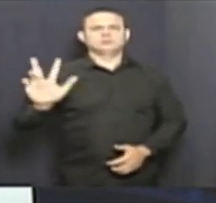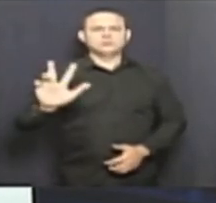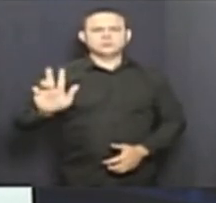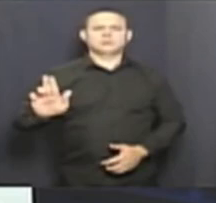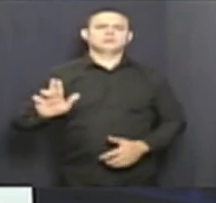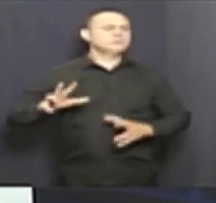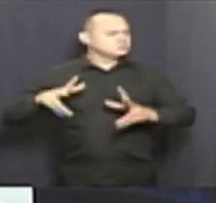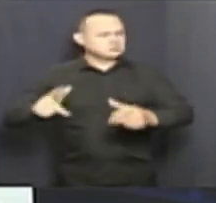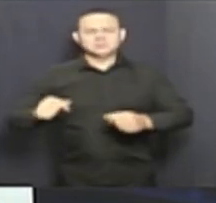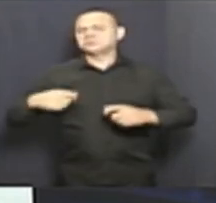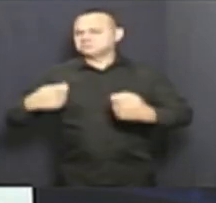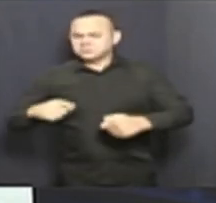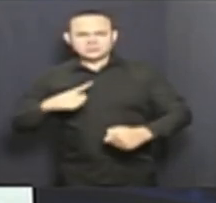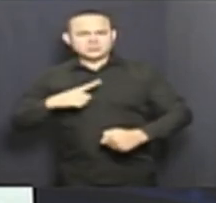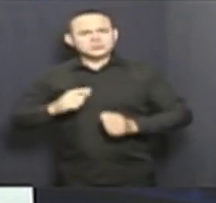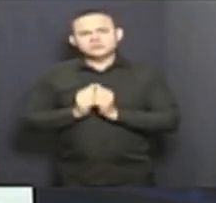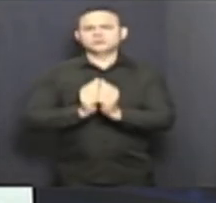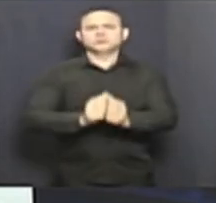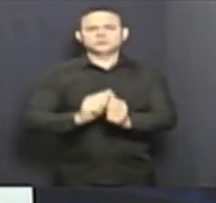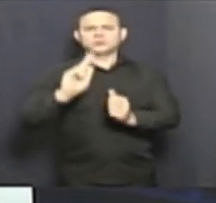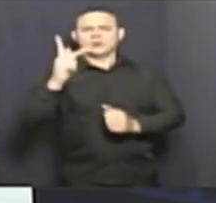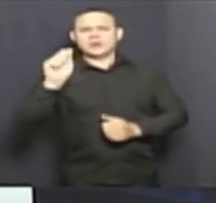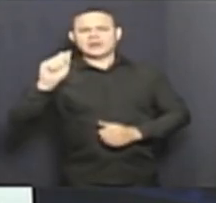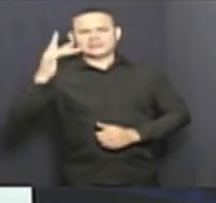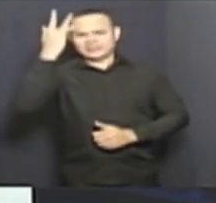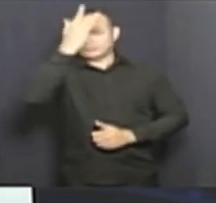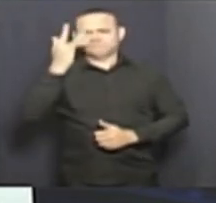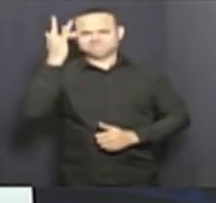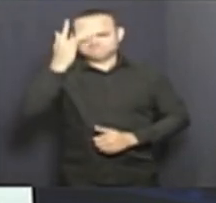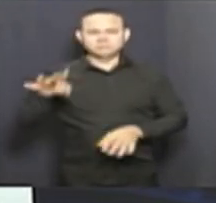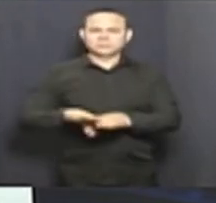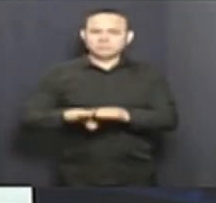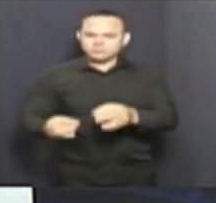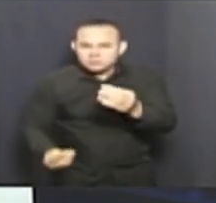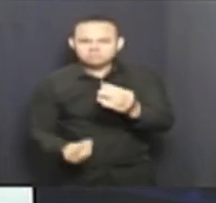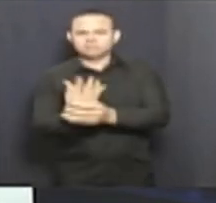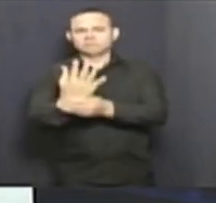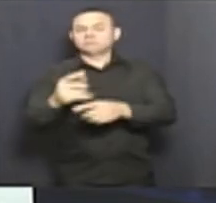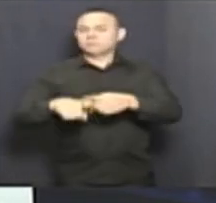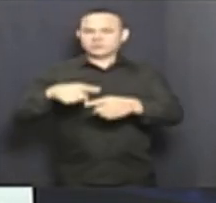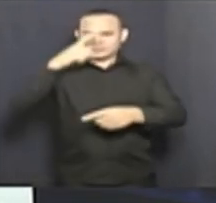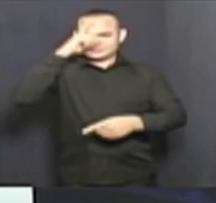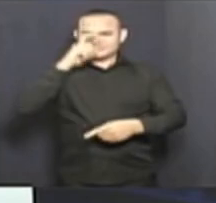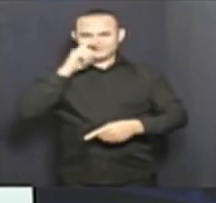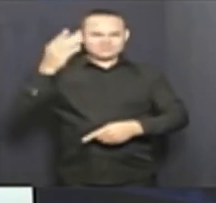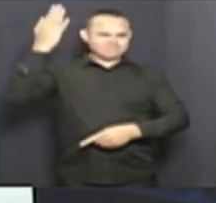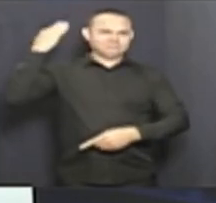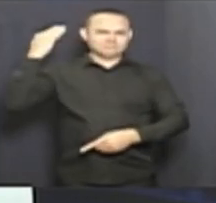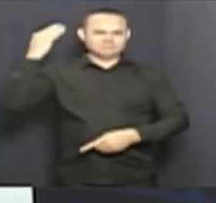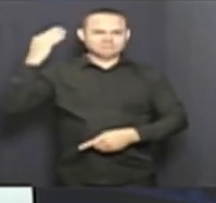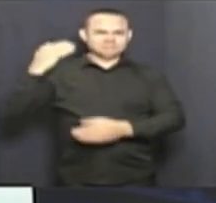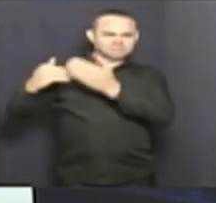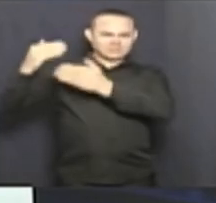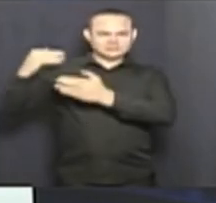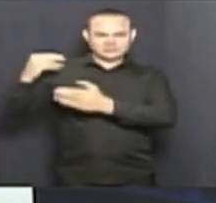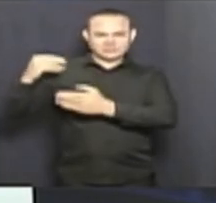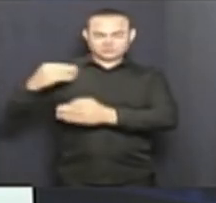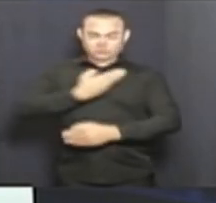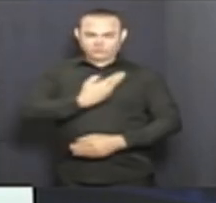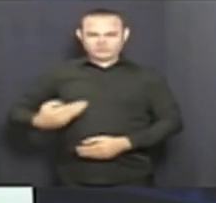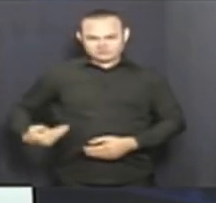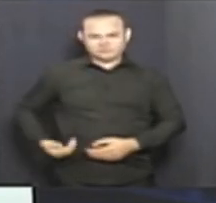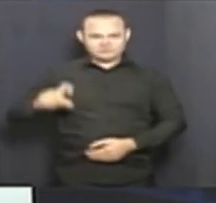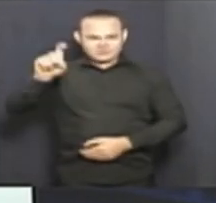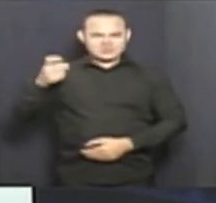dúvida nenhuma que vamos retomar essa questão do desenvolvimento zeca do pt gerou em mais de 70 mil empregos quando foi governador do estado mato grosso